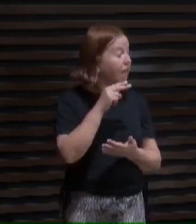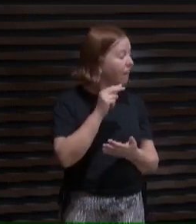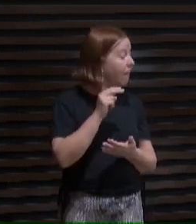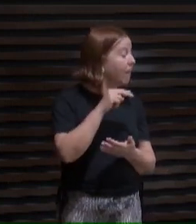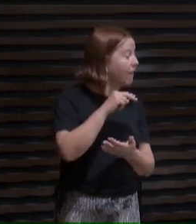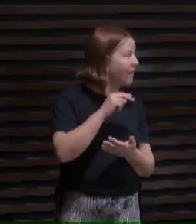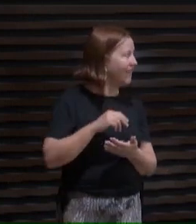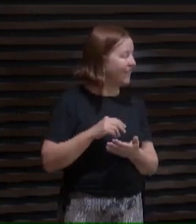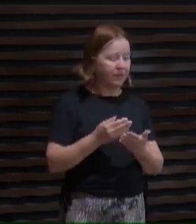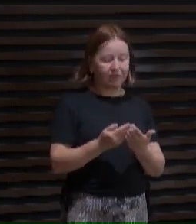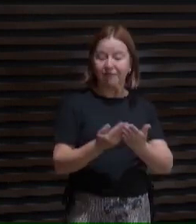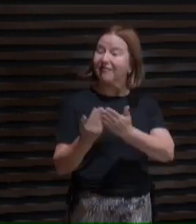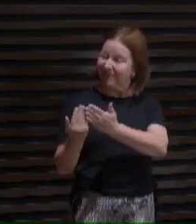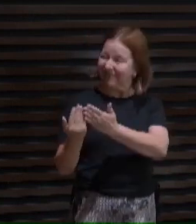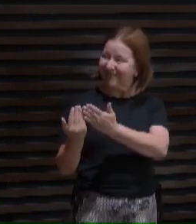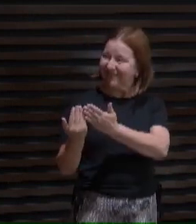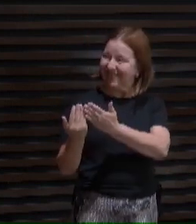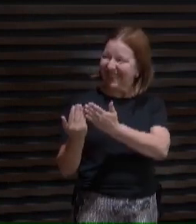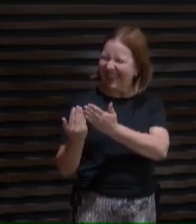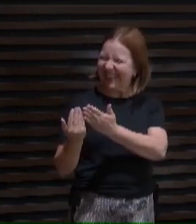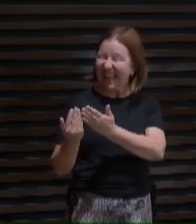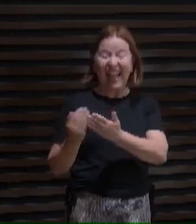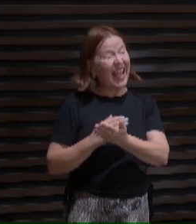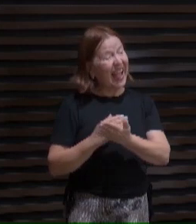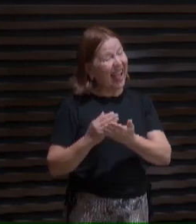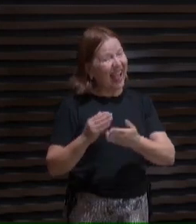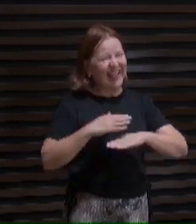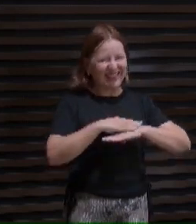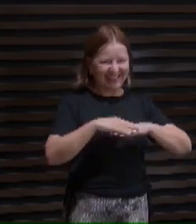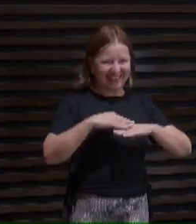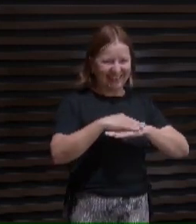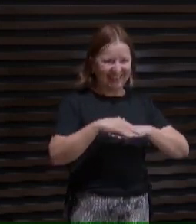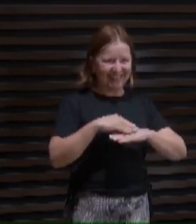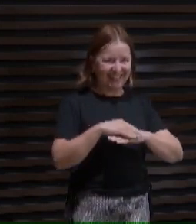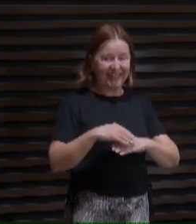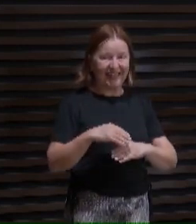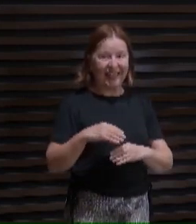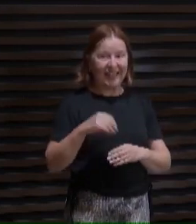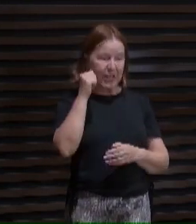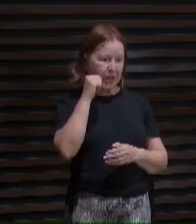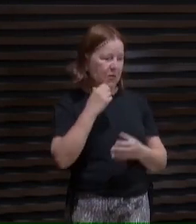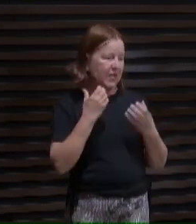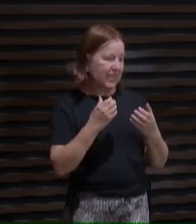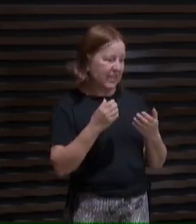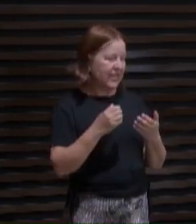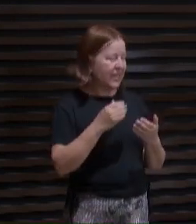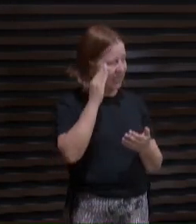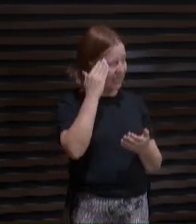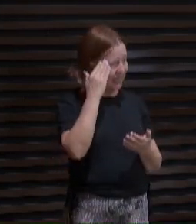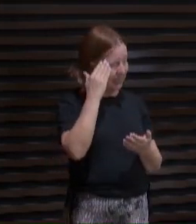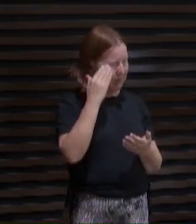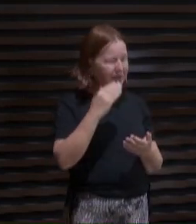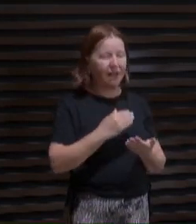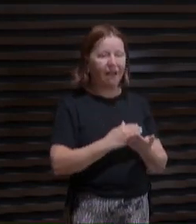assim, e dali começamos uma conversa, ela querendo saber a respeito do livro, aí batemos um